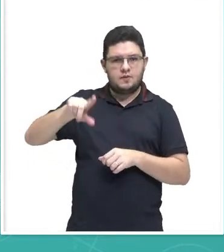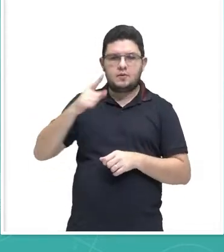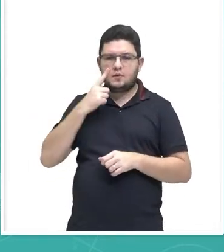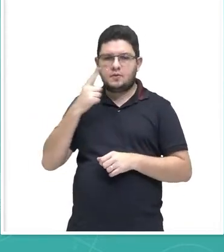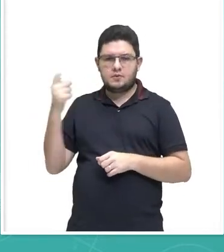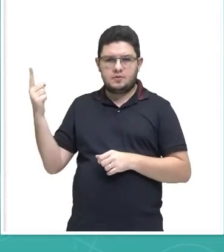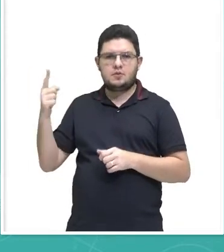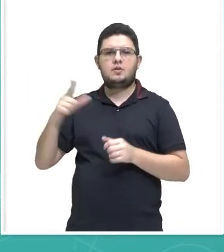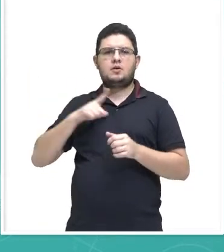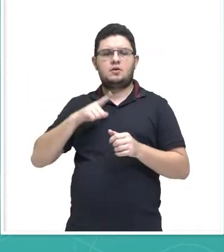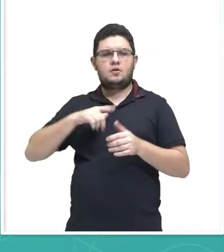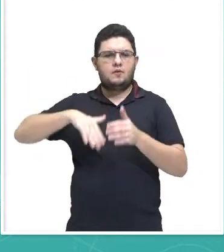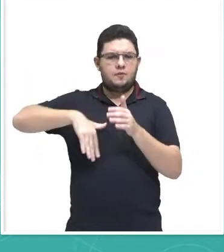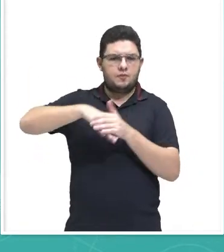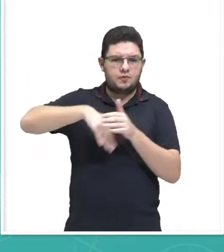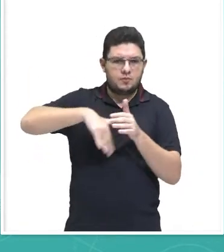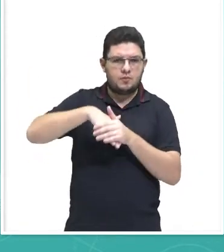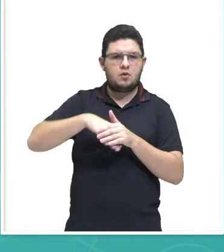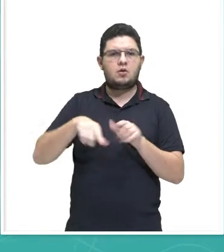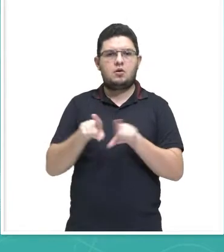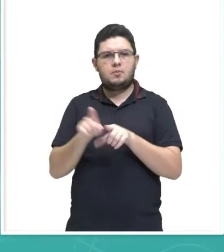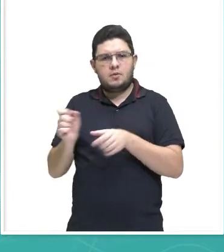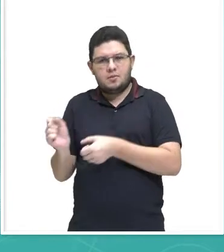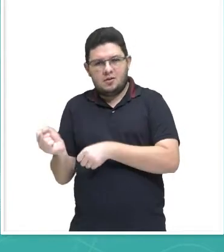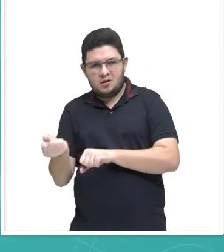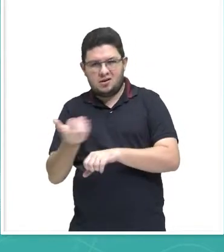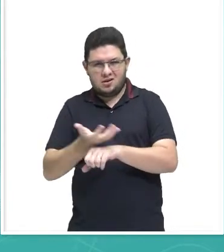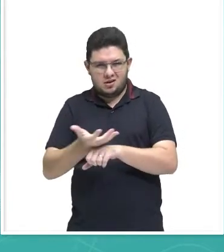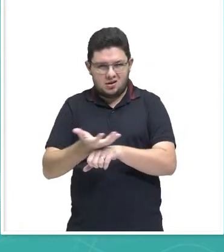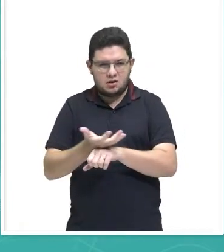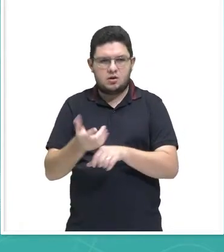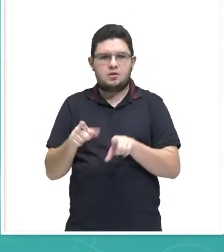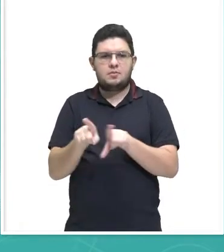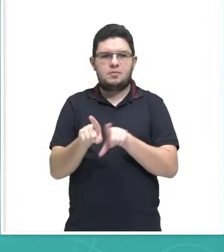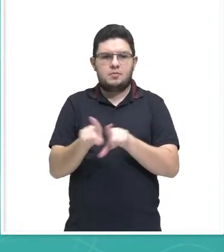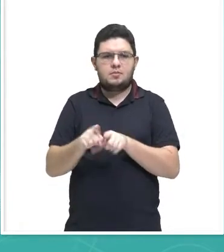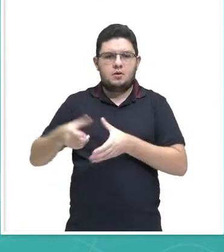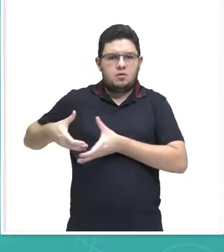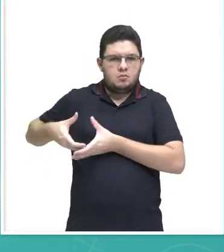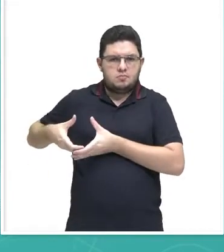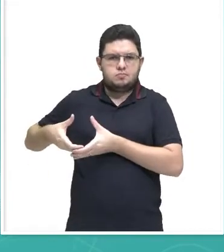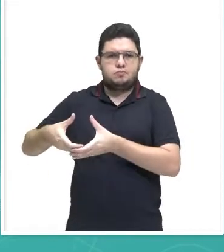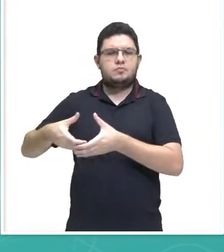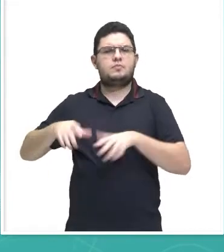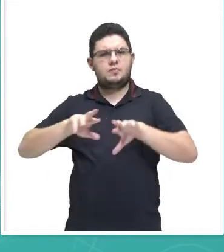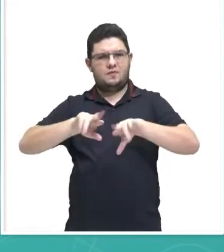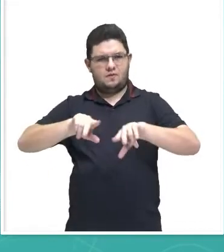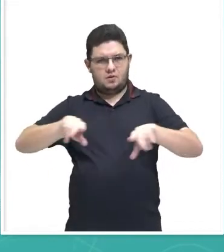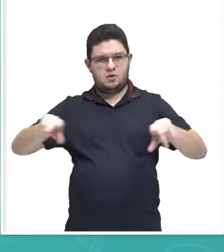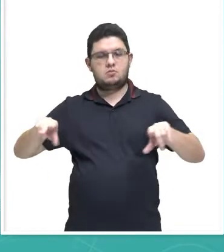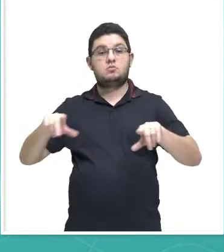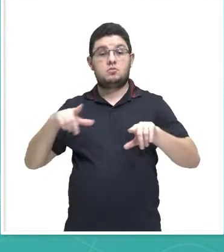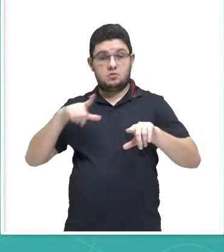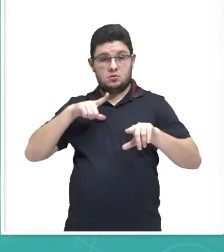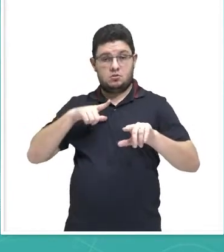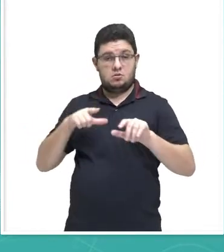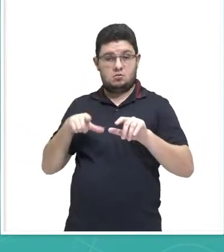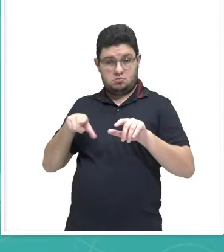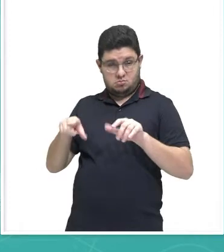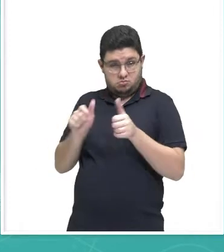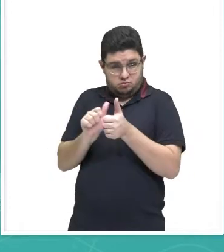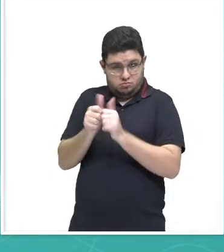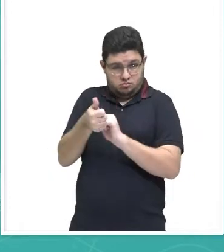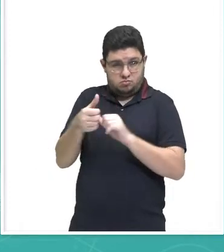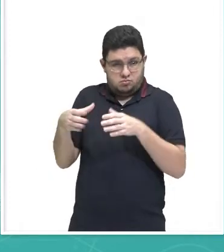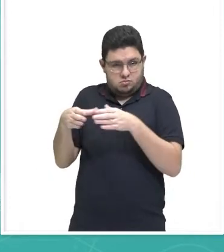Qual mais? Vamos ver aqui na nossa telinha. O rugby, todos eles são esportes o quê? Coletivos. Indo